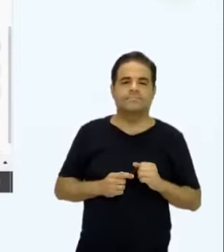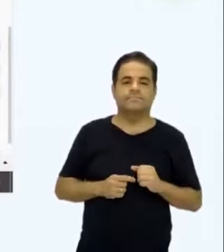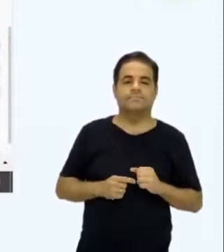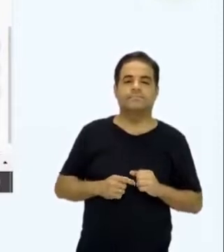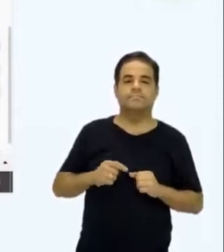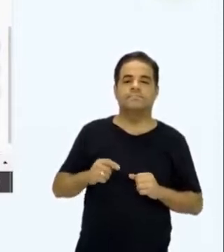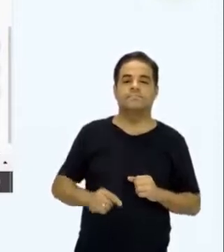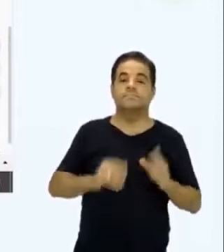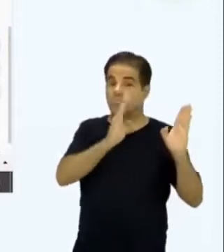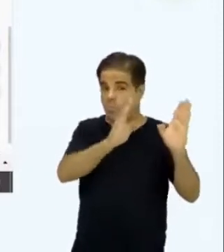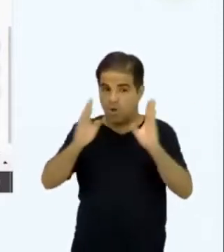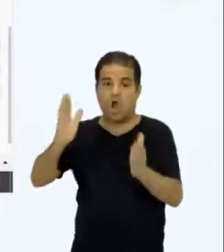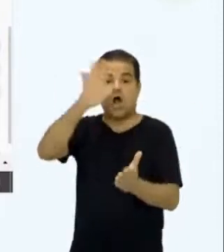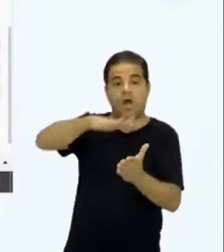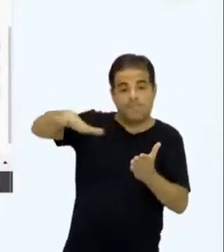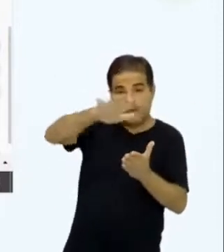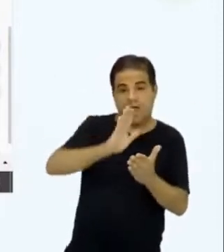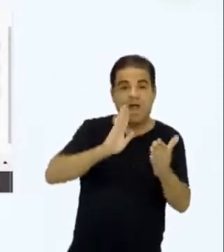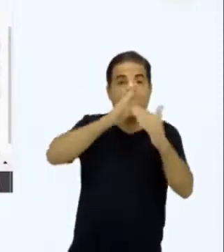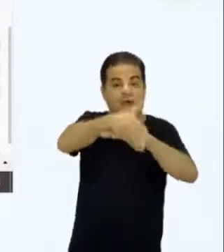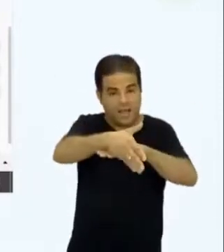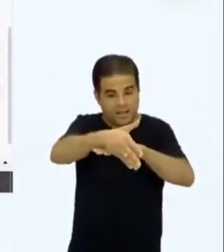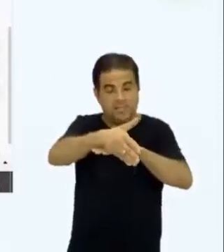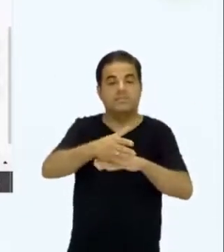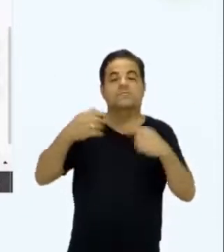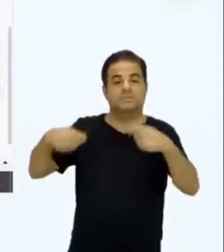nos bloquinhos, ir na parte de entrada.